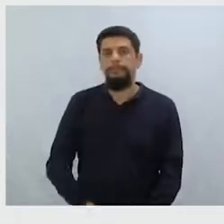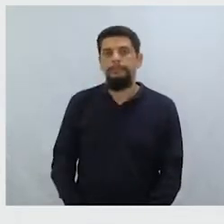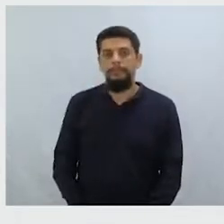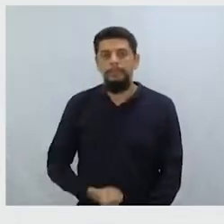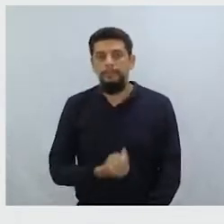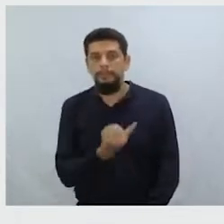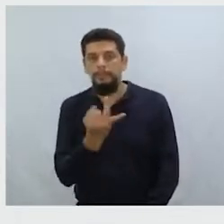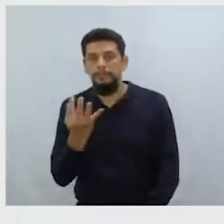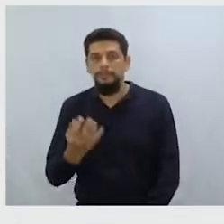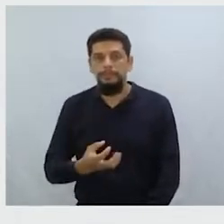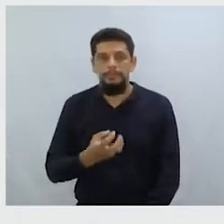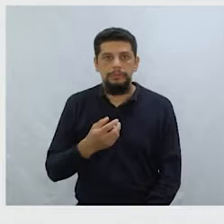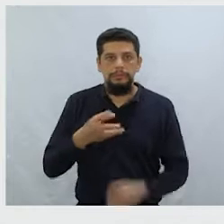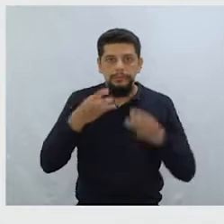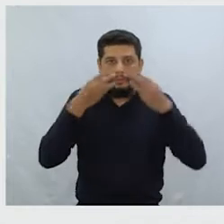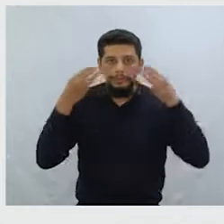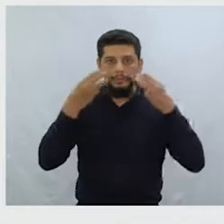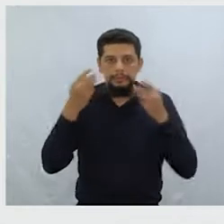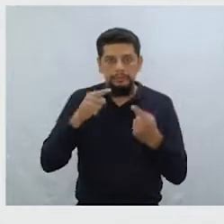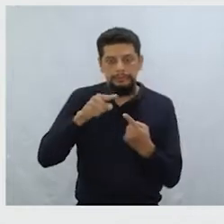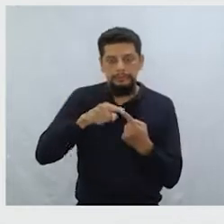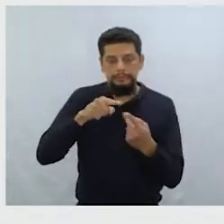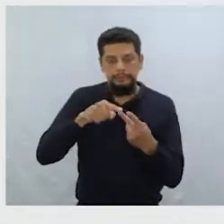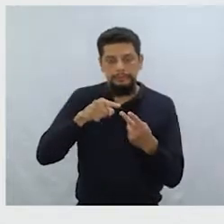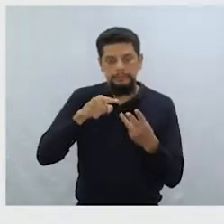1, 2, 3, 4. 4 cachorros. Quantos gatos?